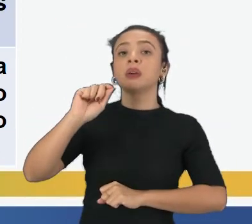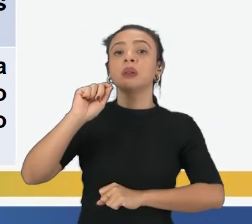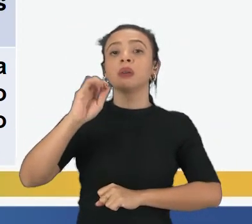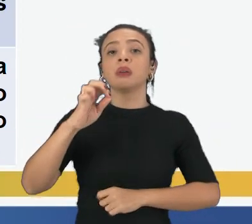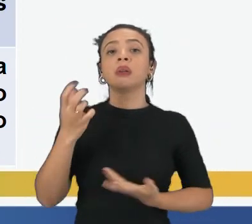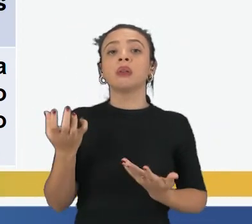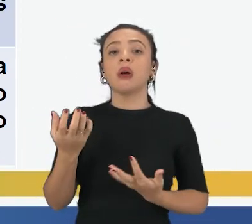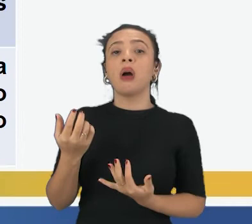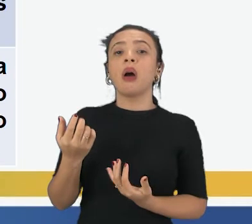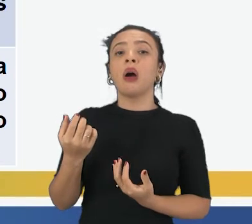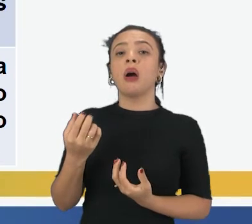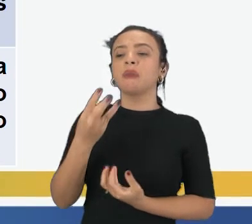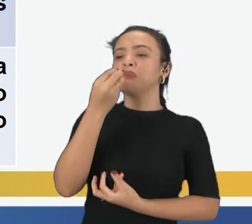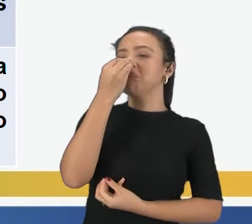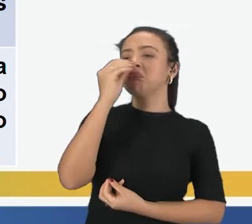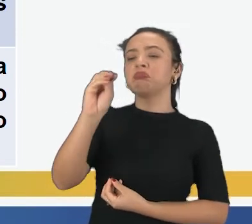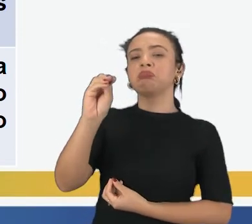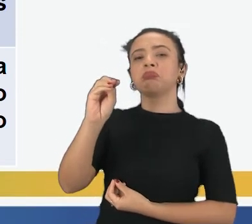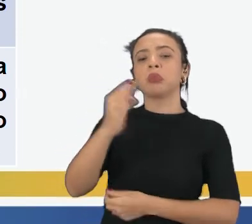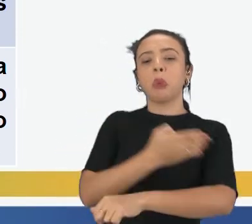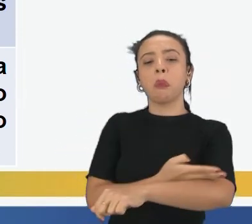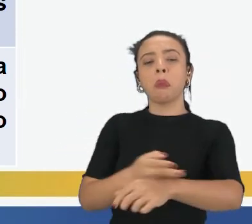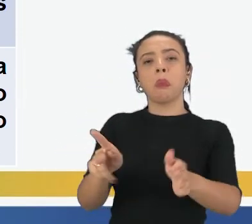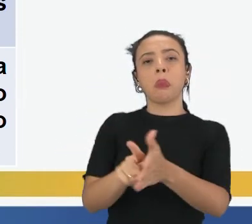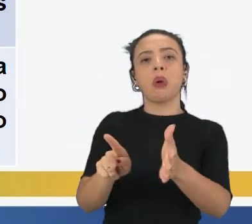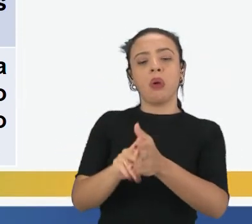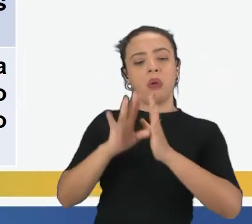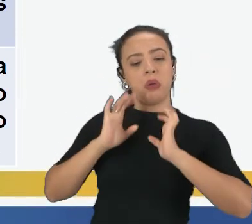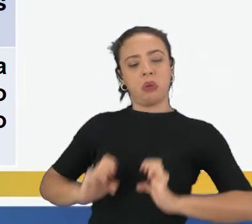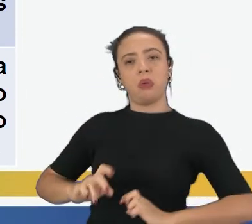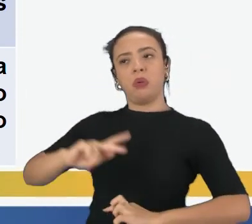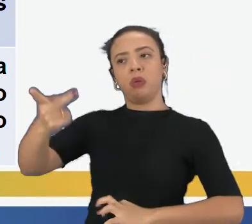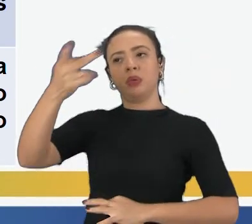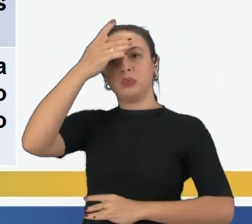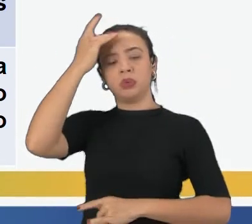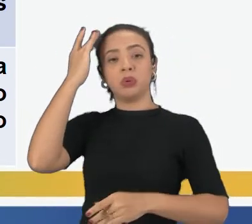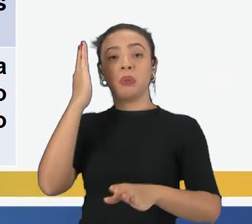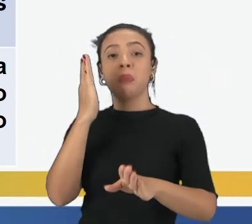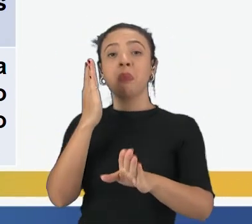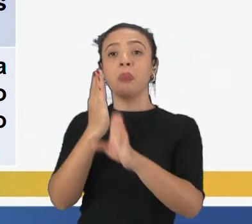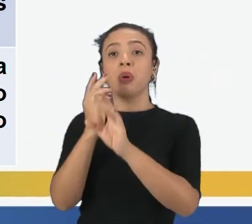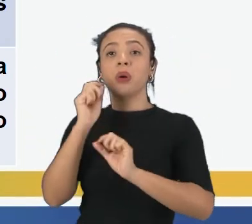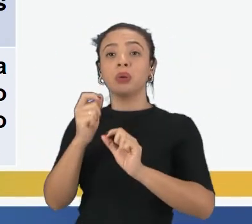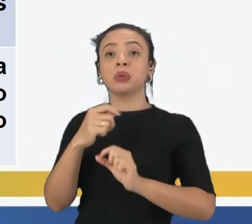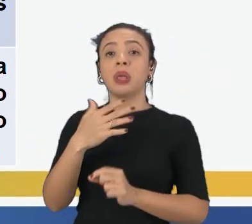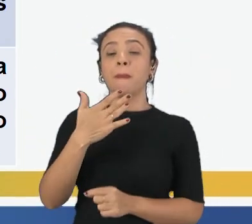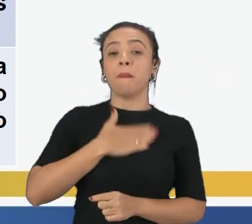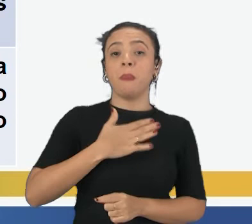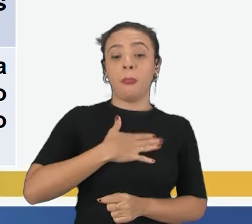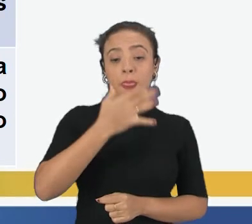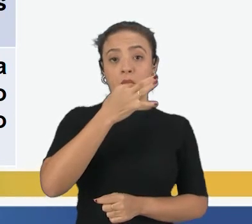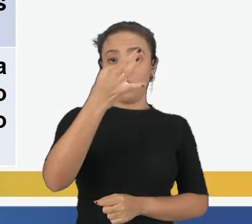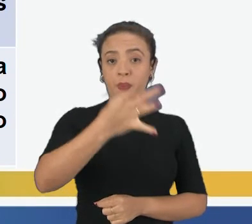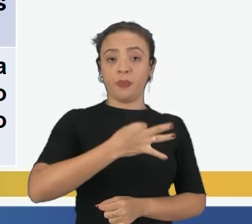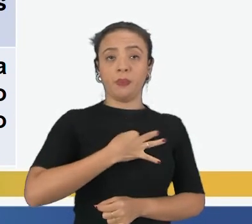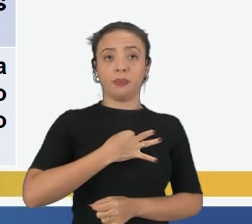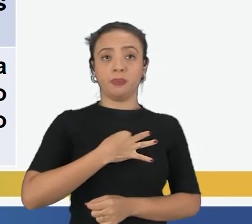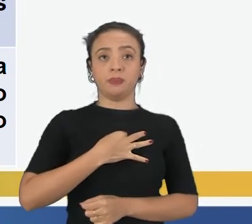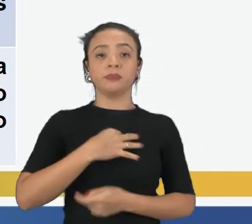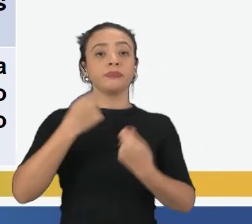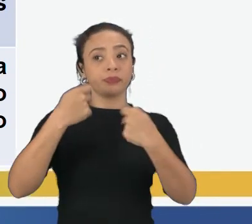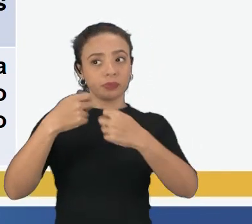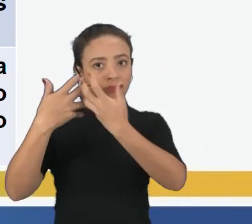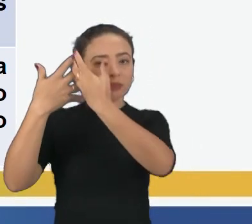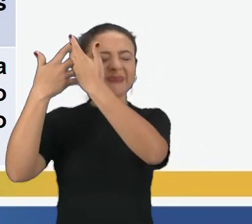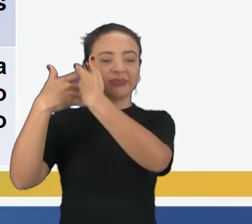é desqualificando certas posturas das e em função de uma visão Nossa unilateral gente